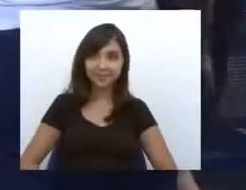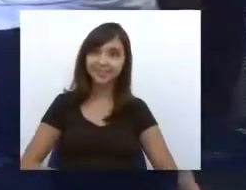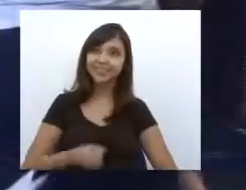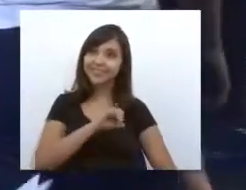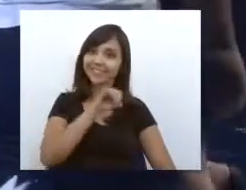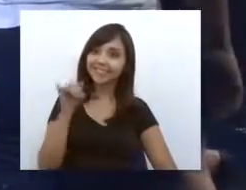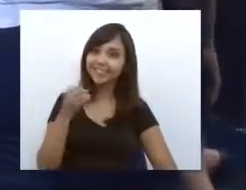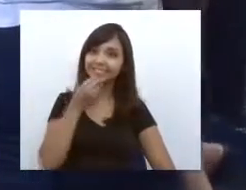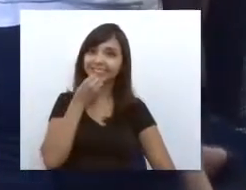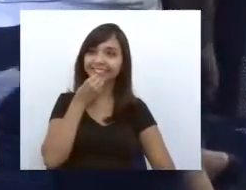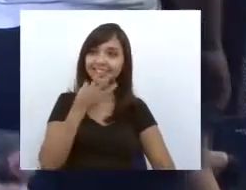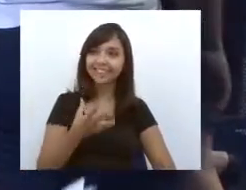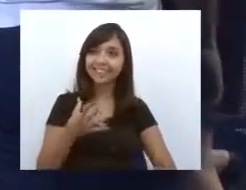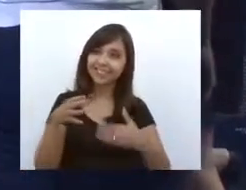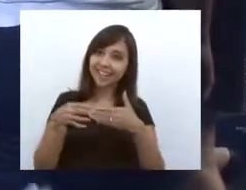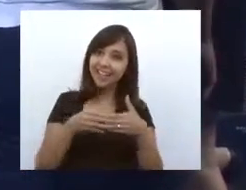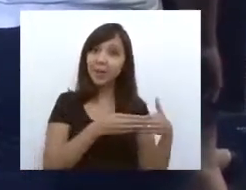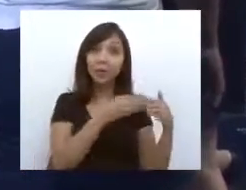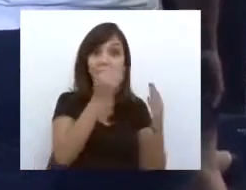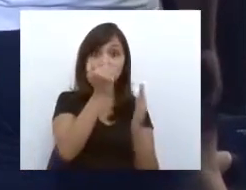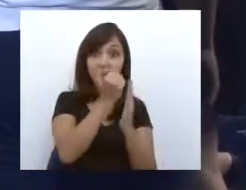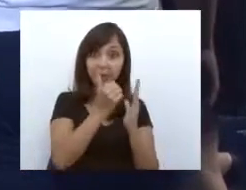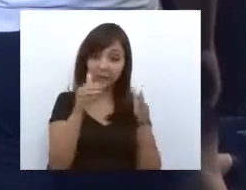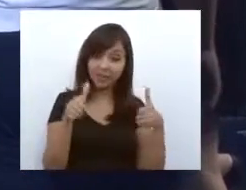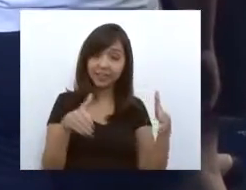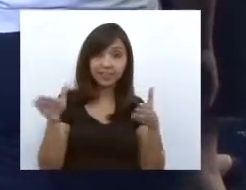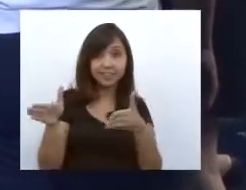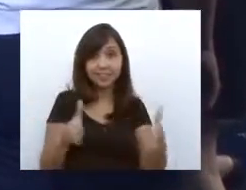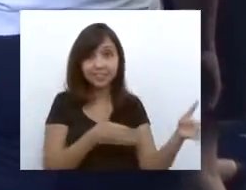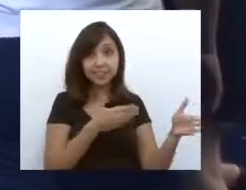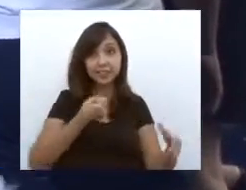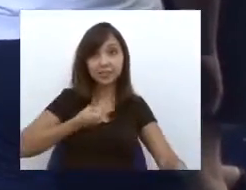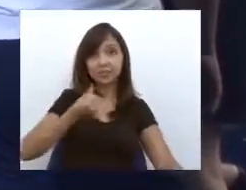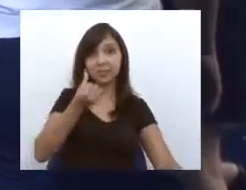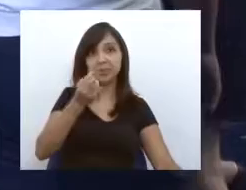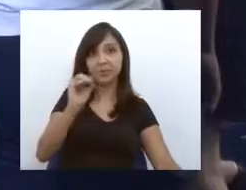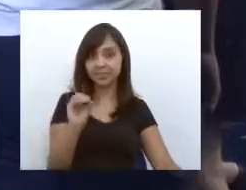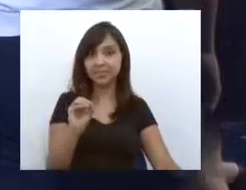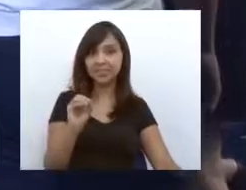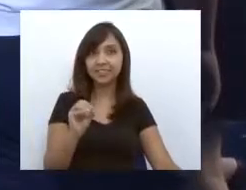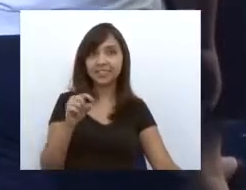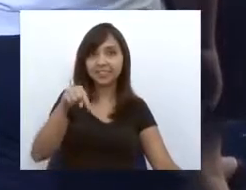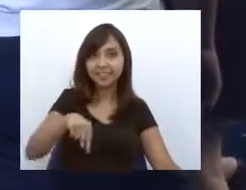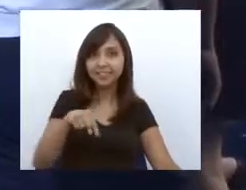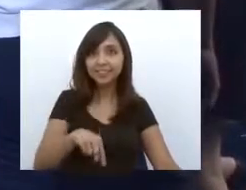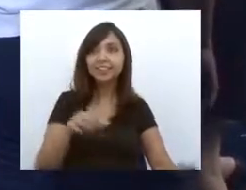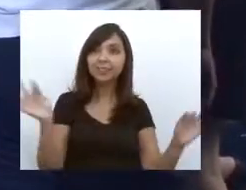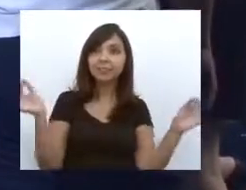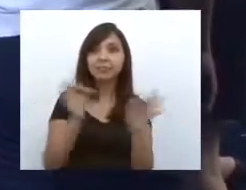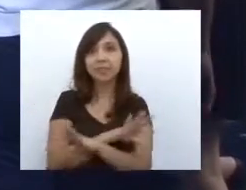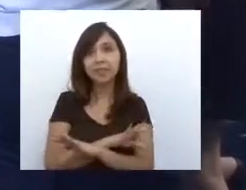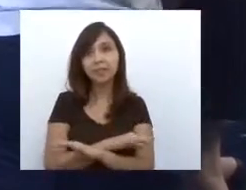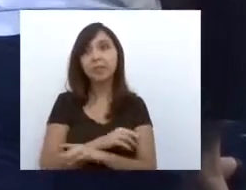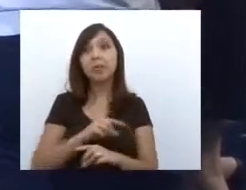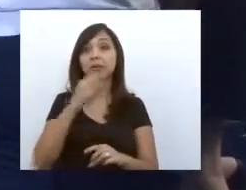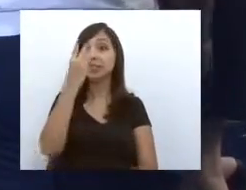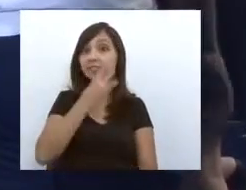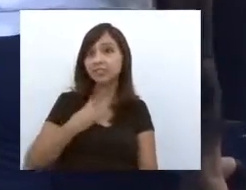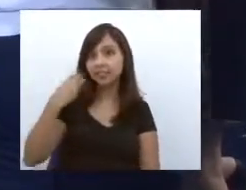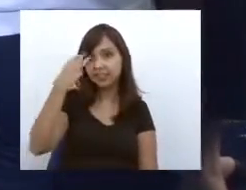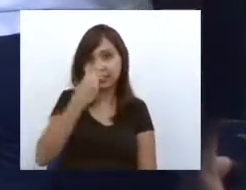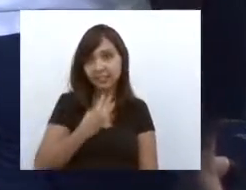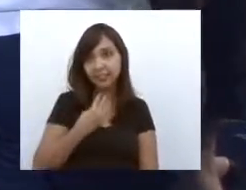Olá para você que acompanhou a sessão ordinária de número 60. Ela chegou ao fim depois de